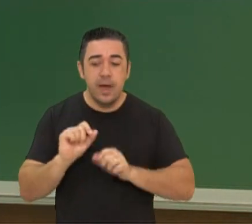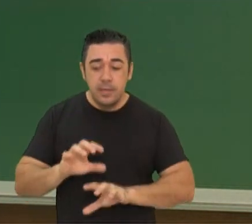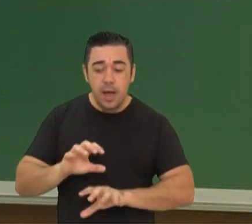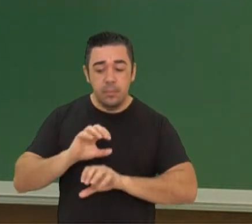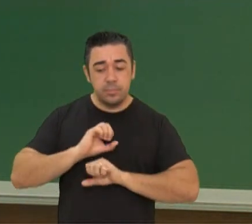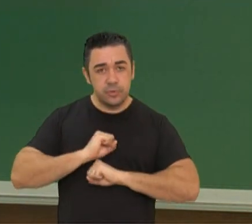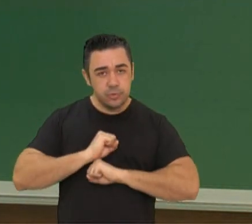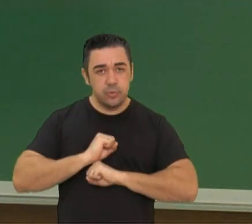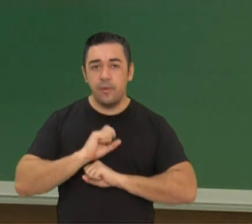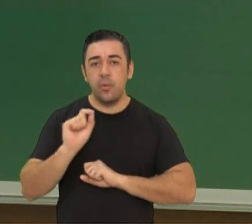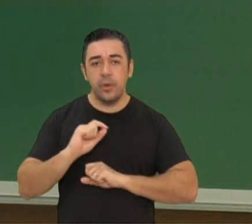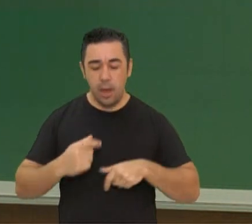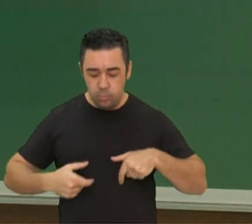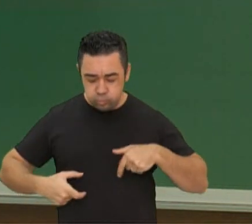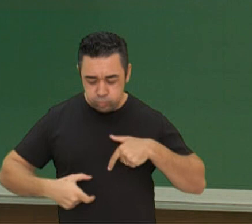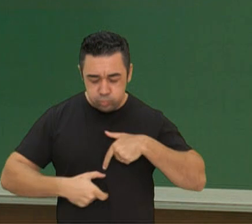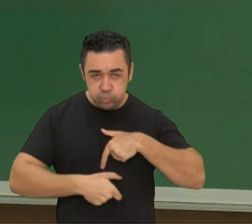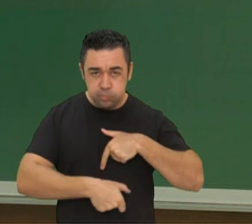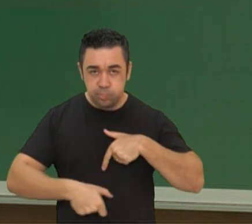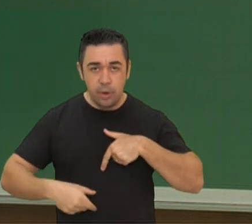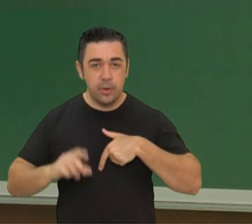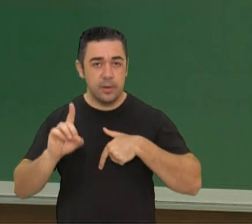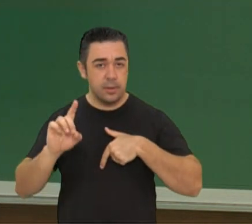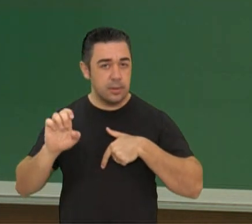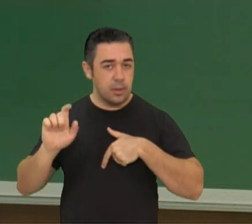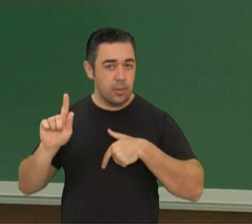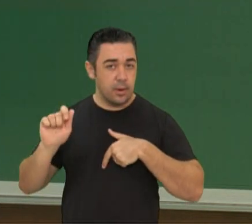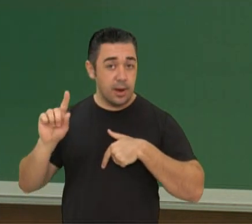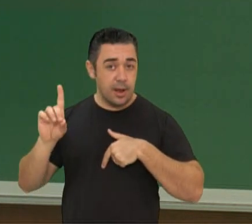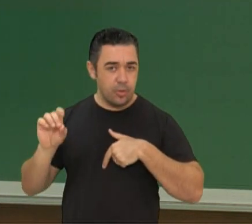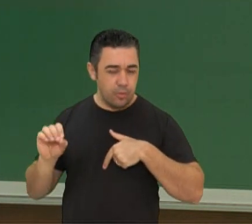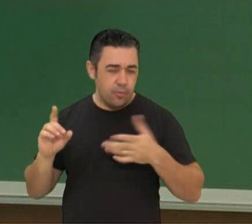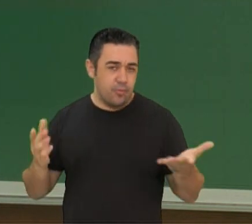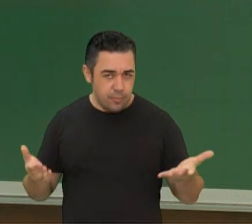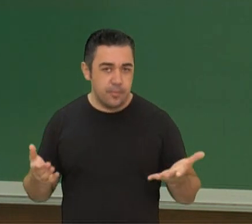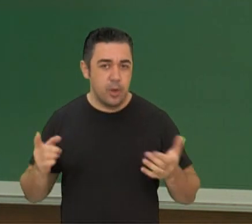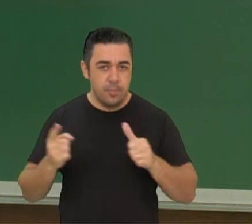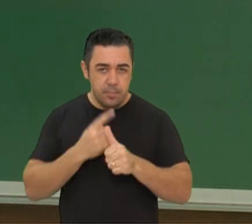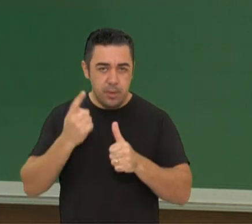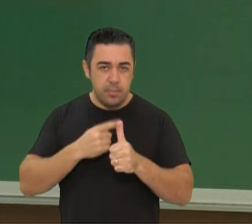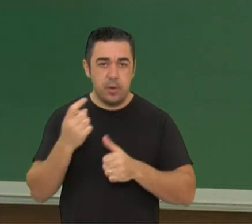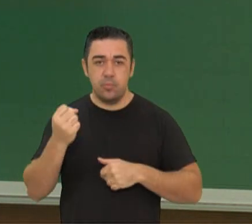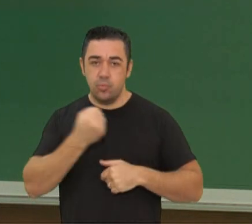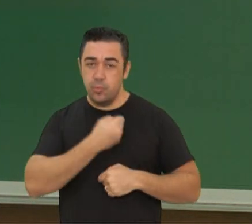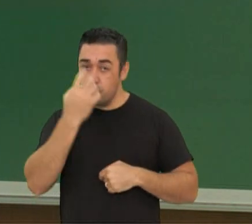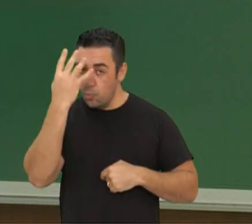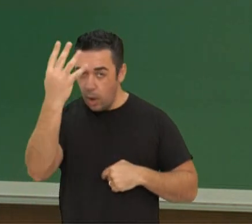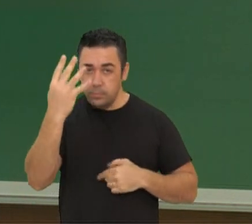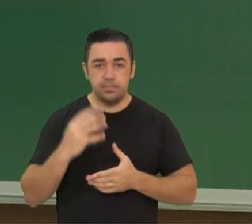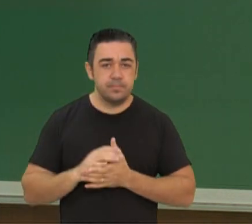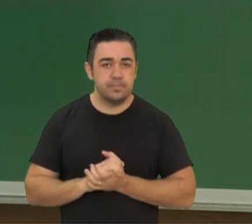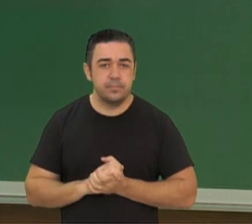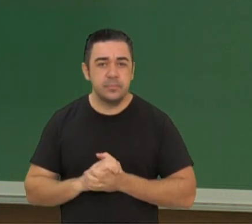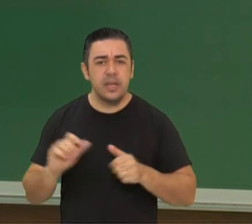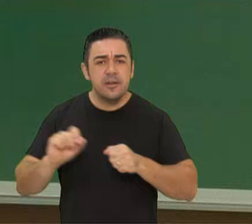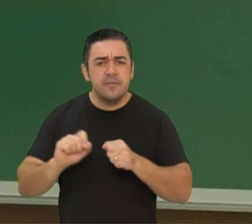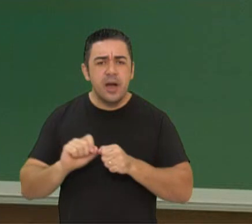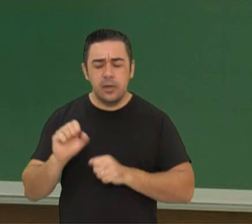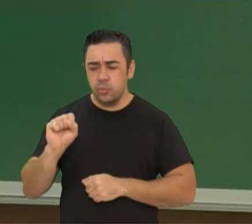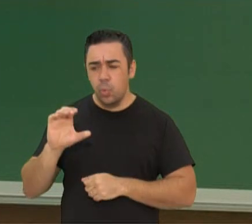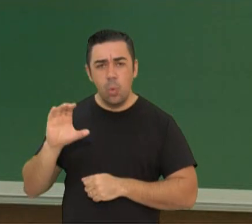essa absorção é o intestino delgado, né? Então aqui, no primeiro parênteses, o número 4. Produção de